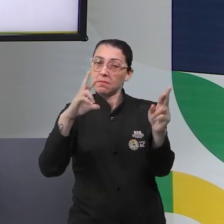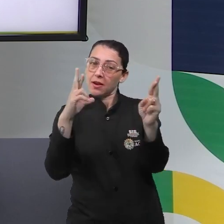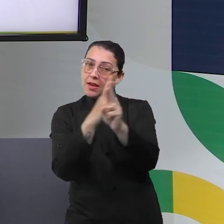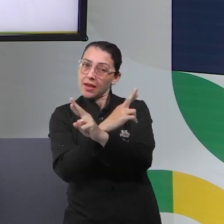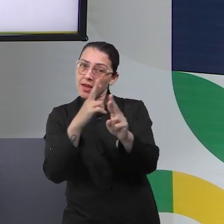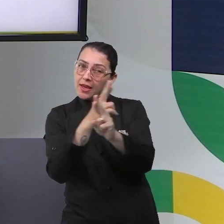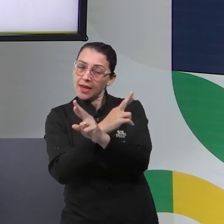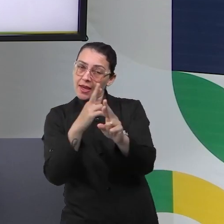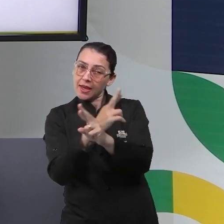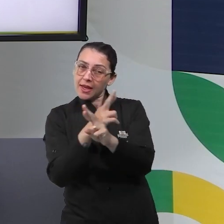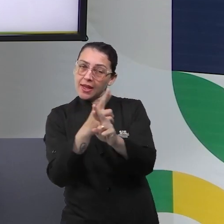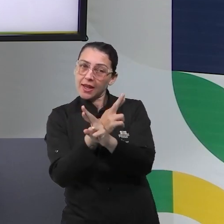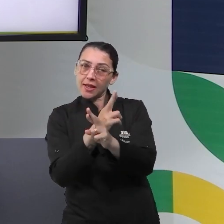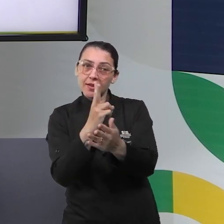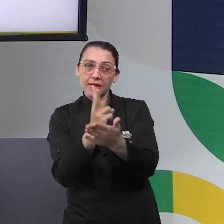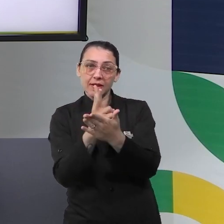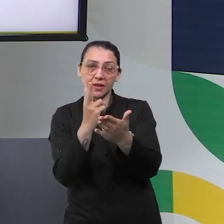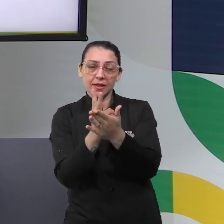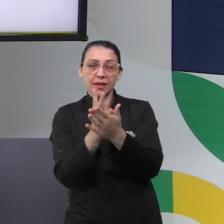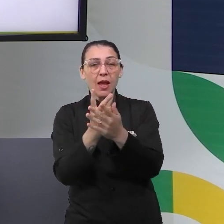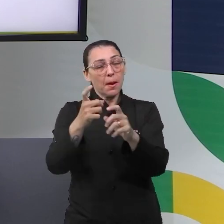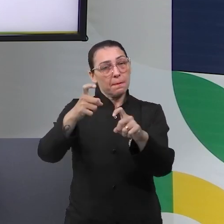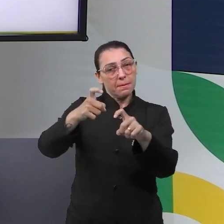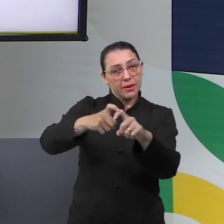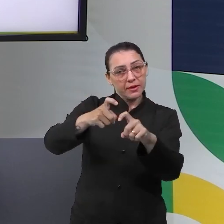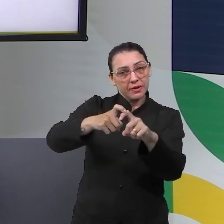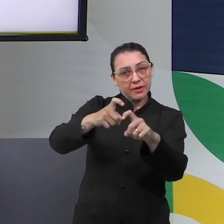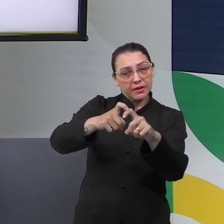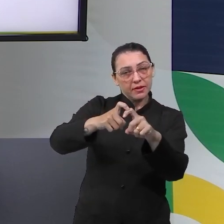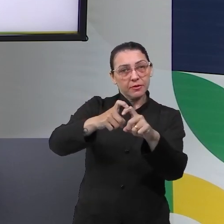relação forte entre essa